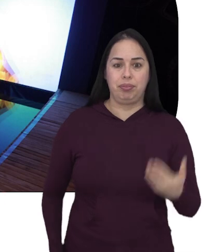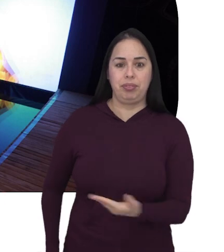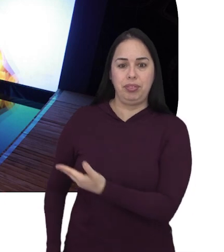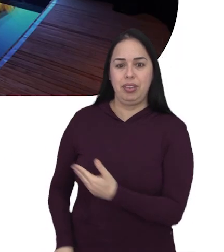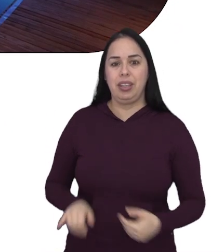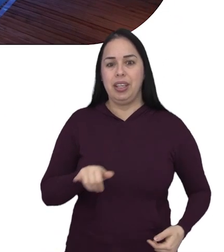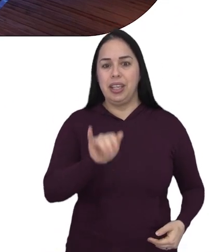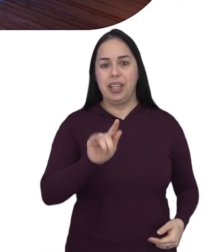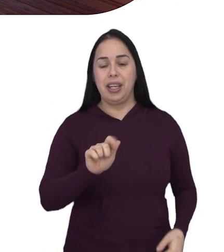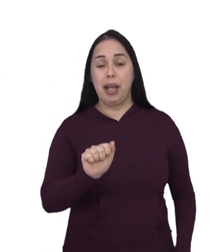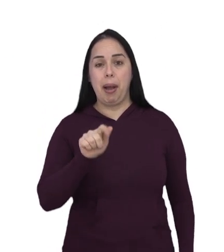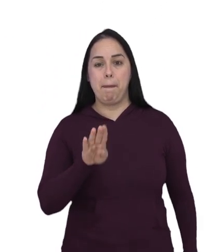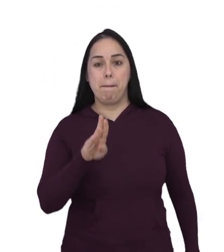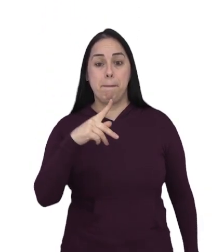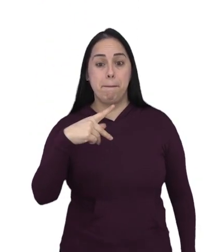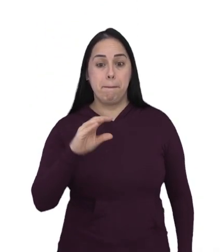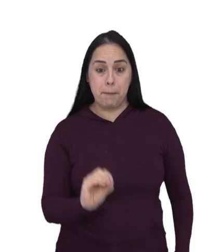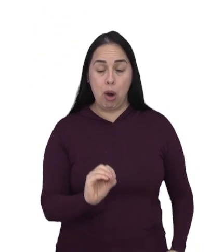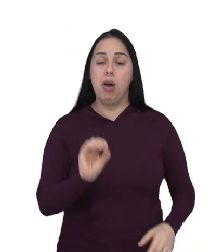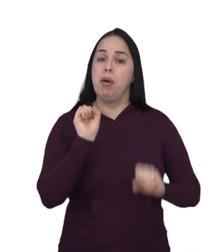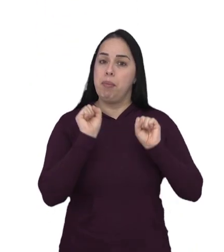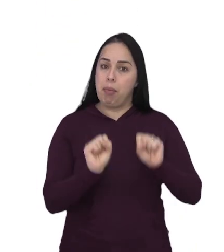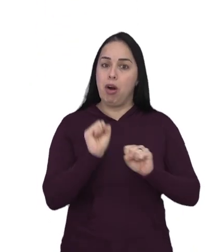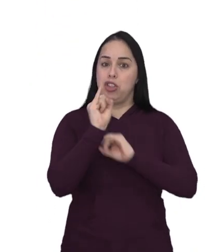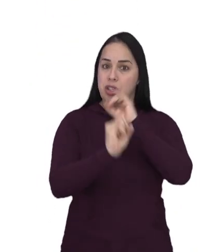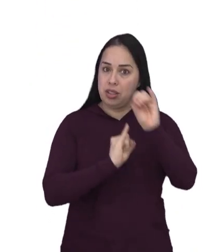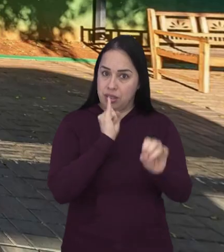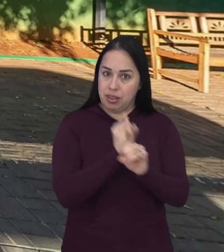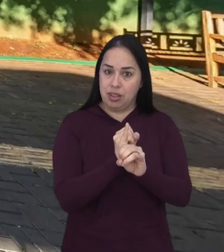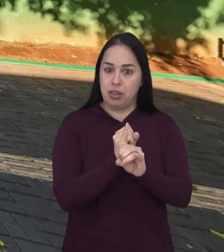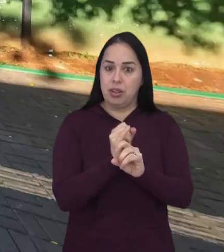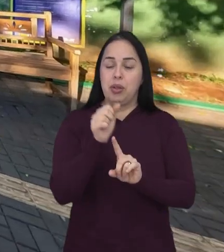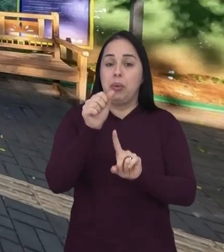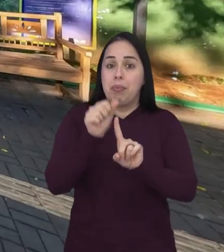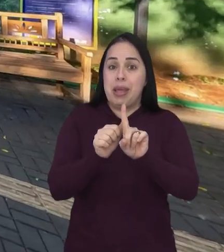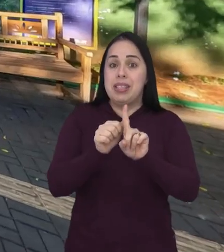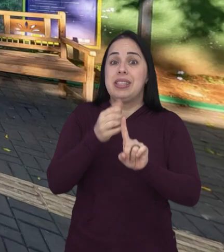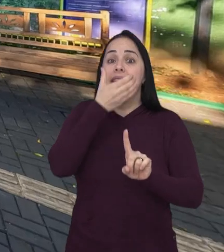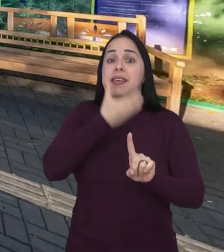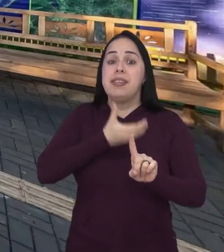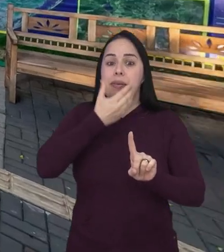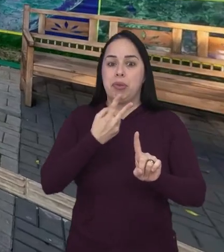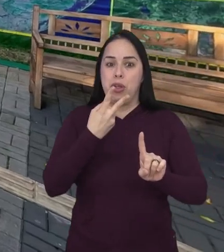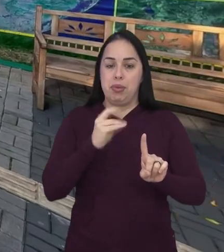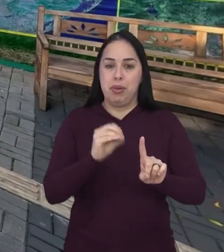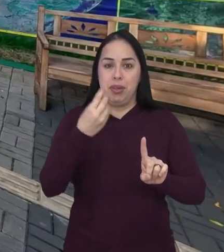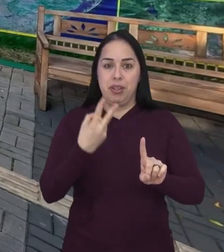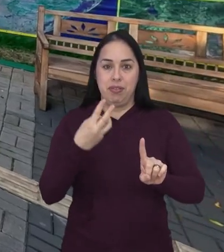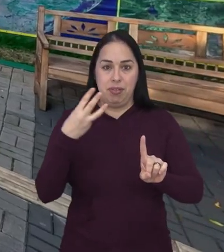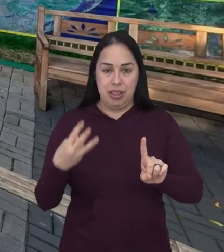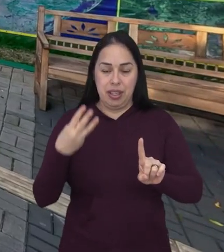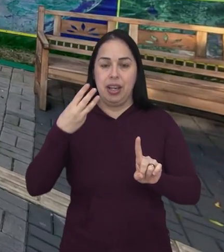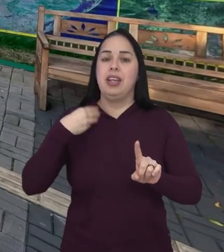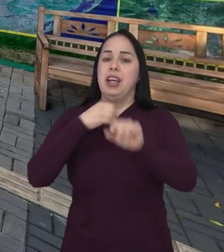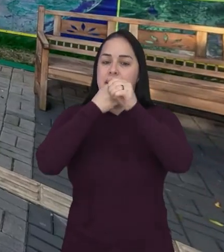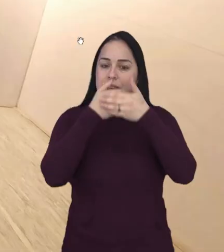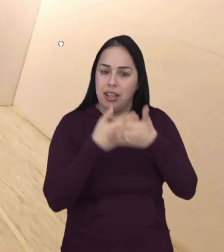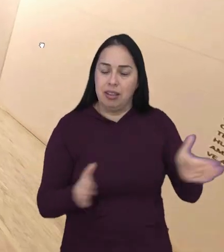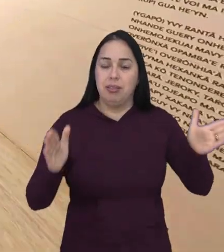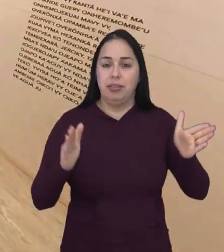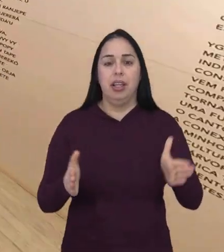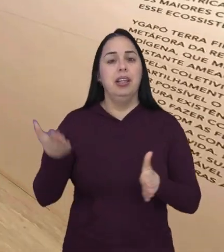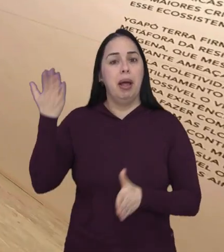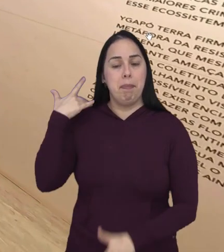Terra Firme, disponível para tour online desde dezembro de 2023. Olha só, em tupi antigo, a